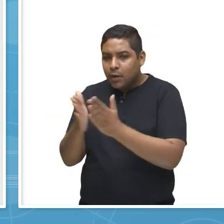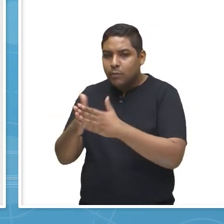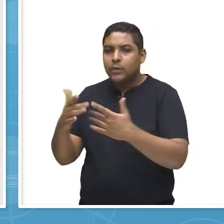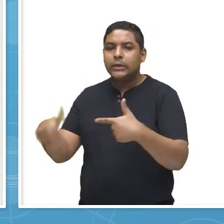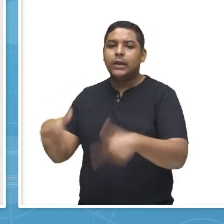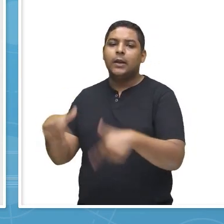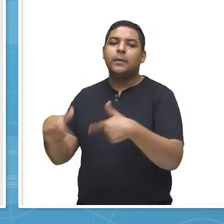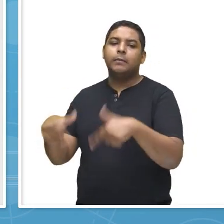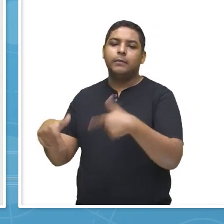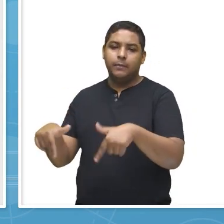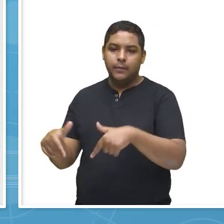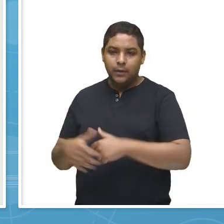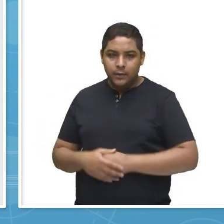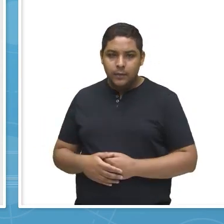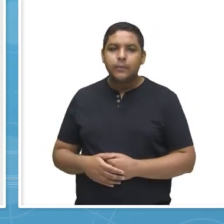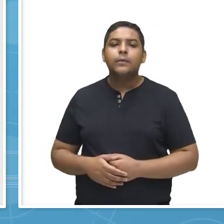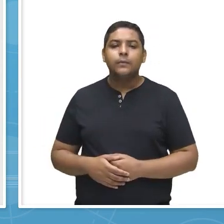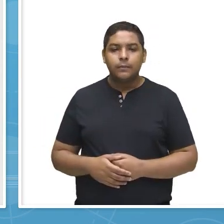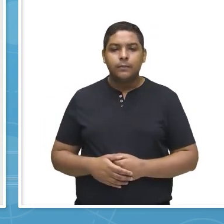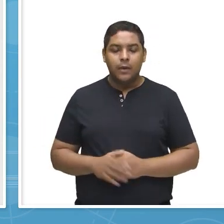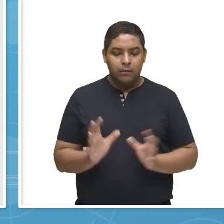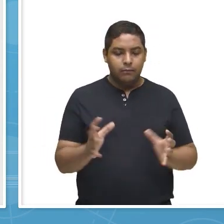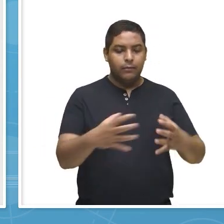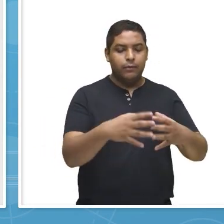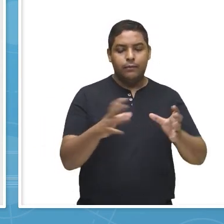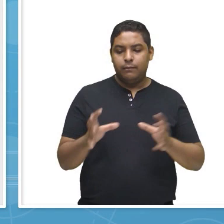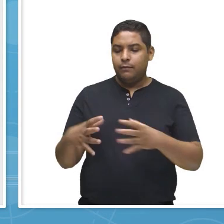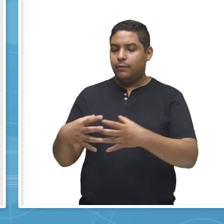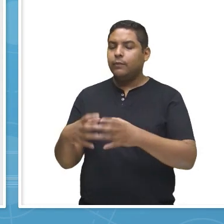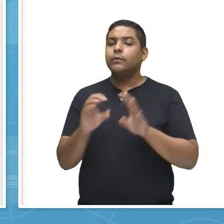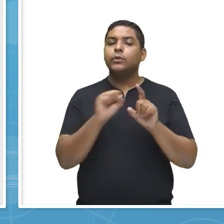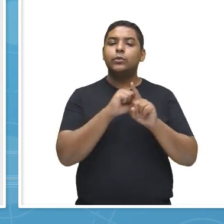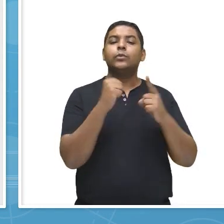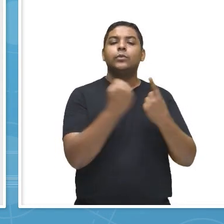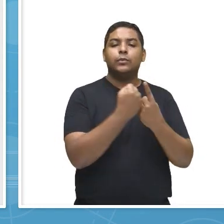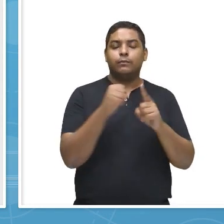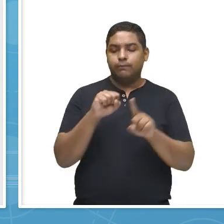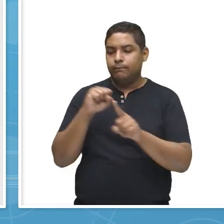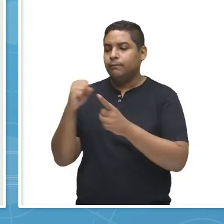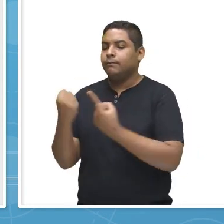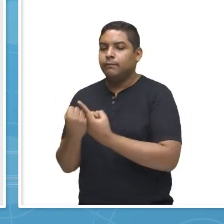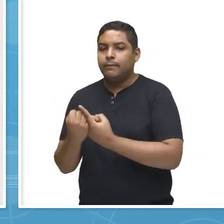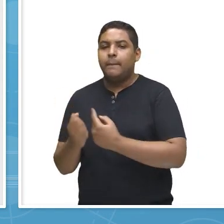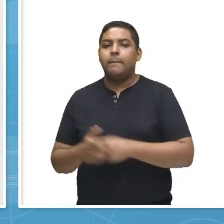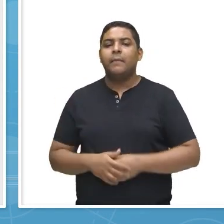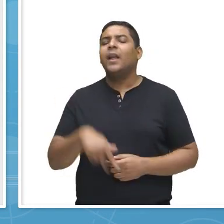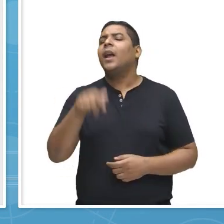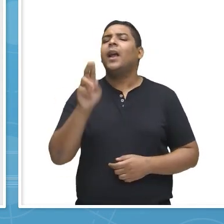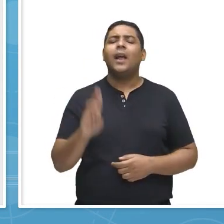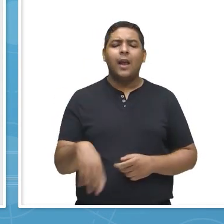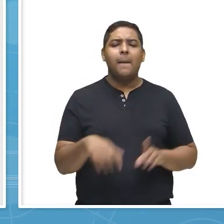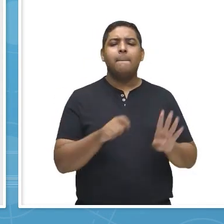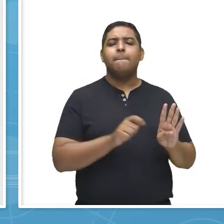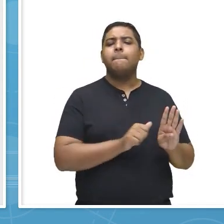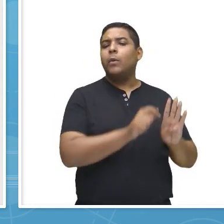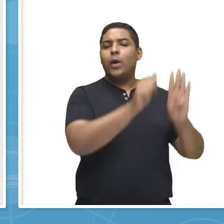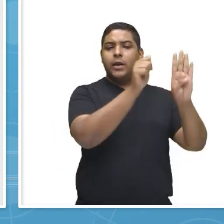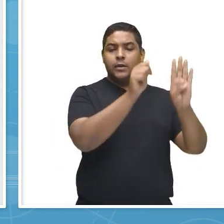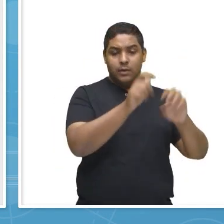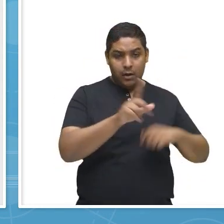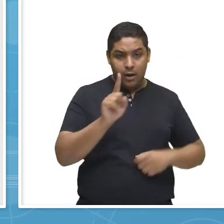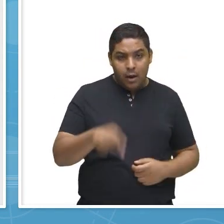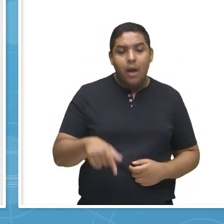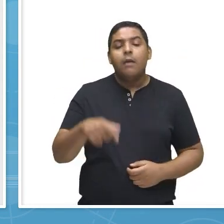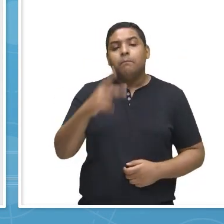uma divisão em classes sociais. Quem vai ser a burguesia, tá? Serão aquelas pessoas que